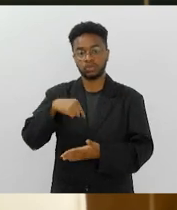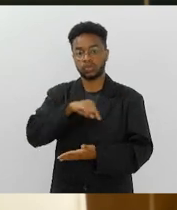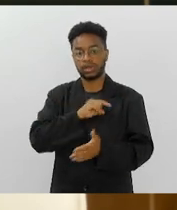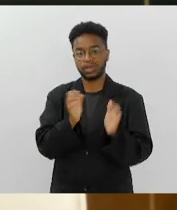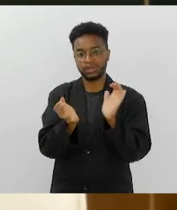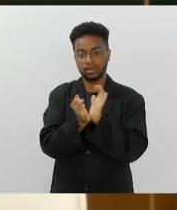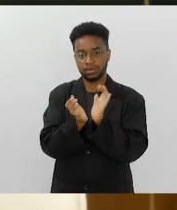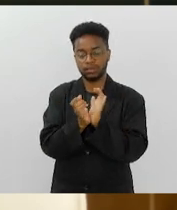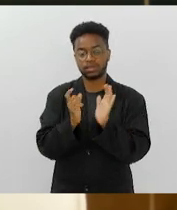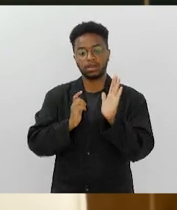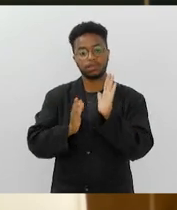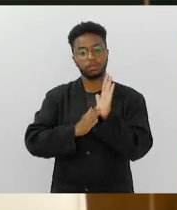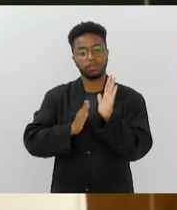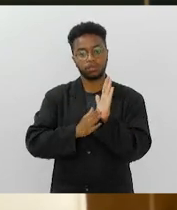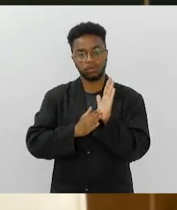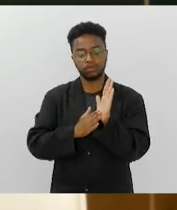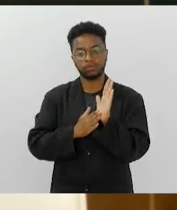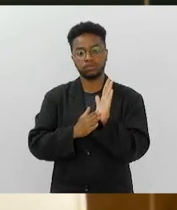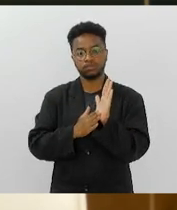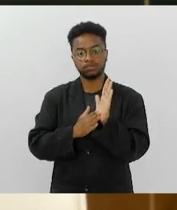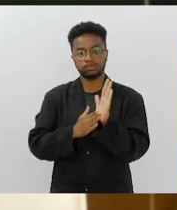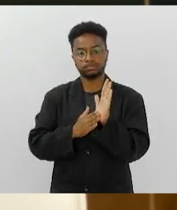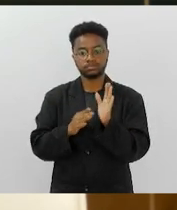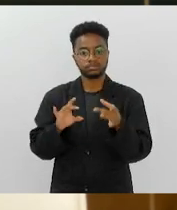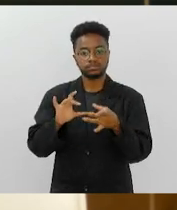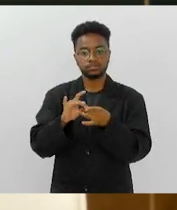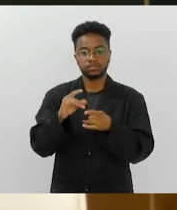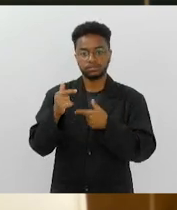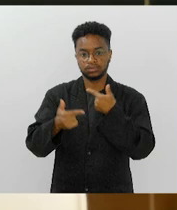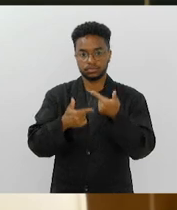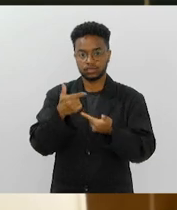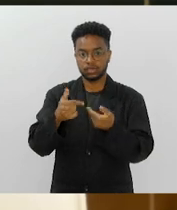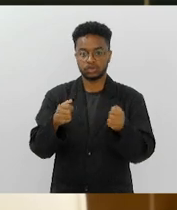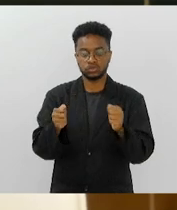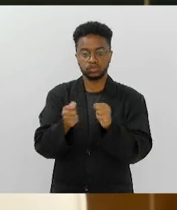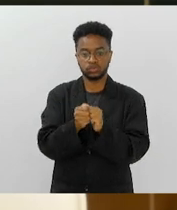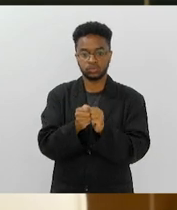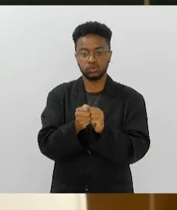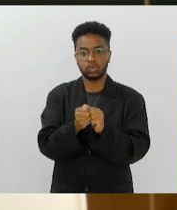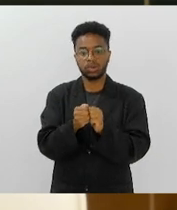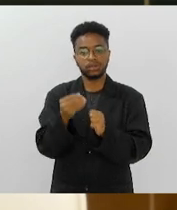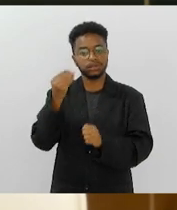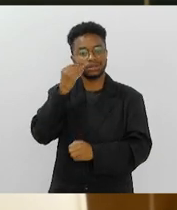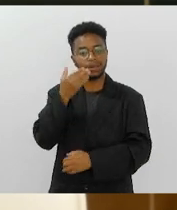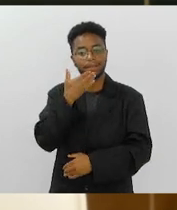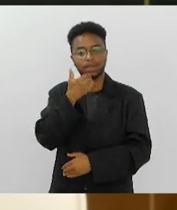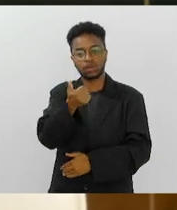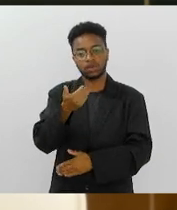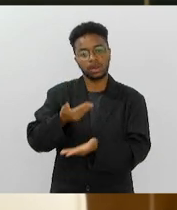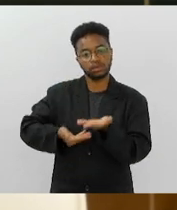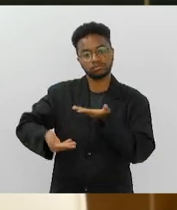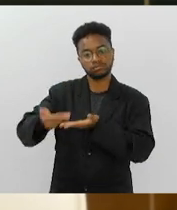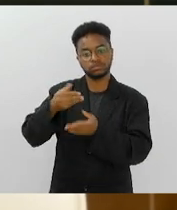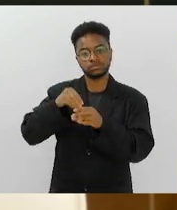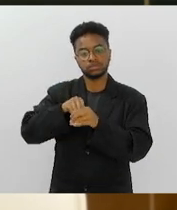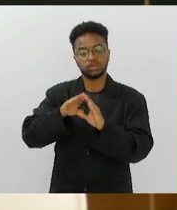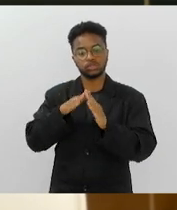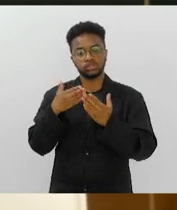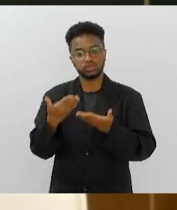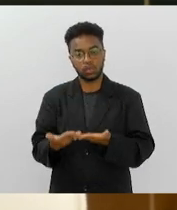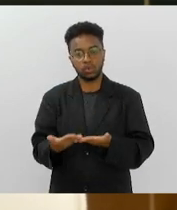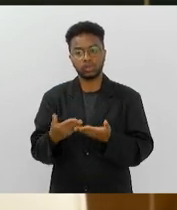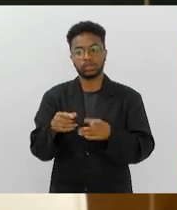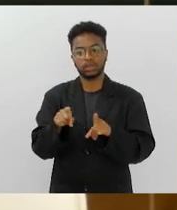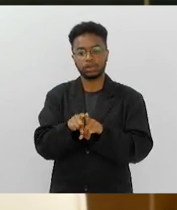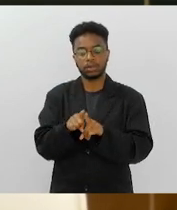uma proposição de trabalhar com o clima escolar, com a melhoria da convivência e o nosso, a gente bebe